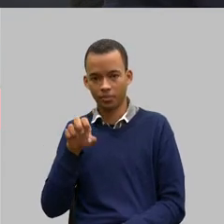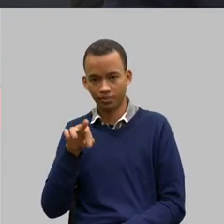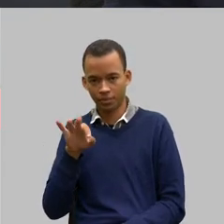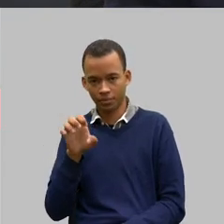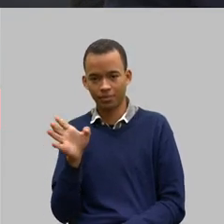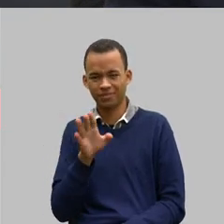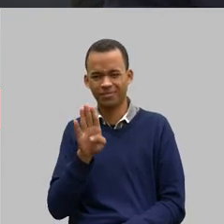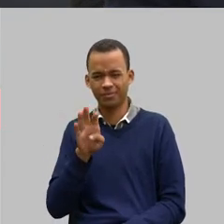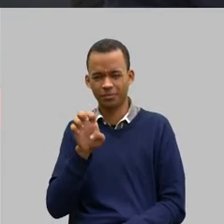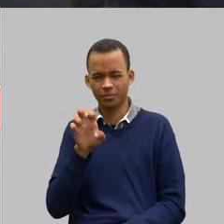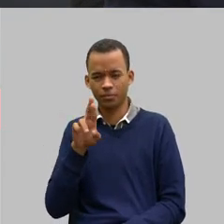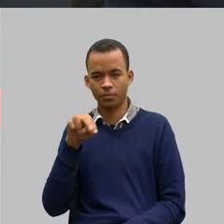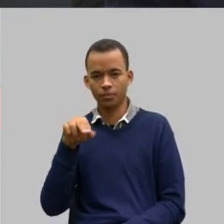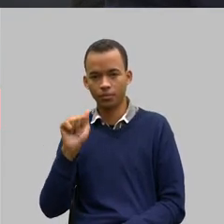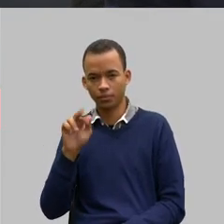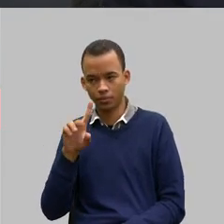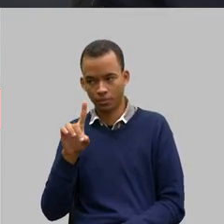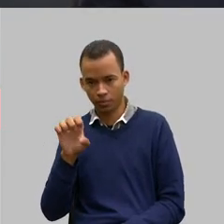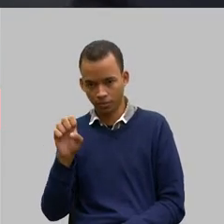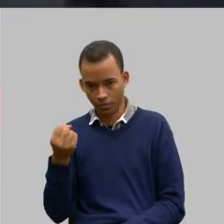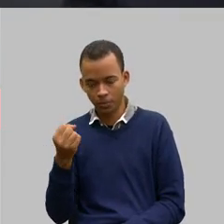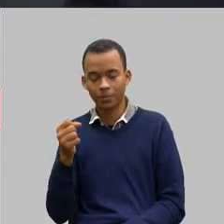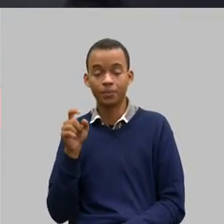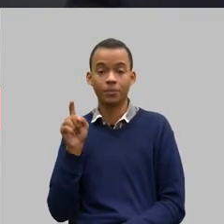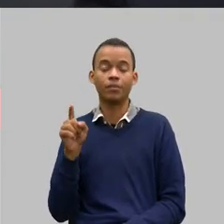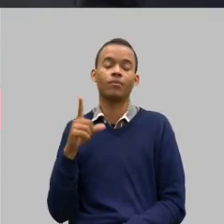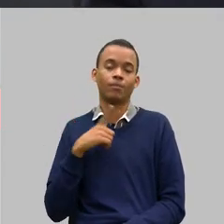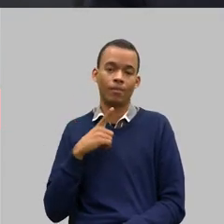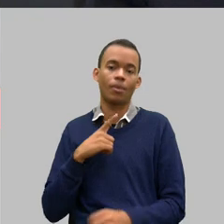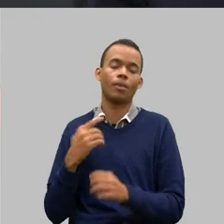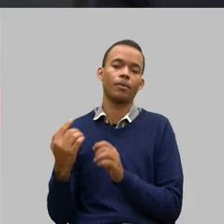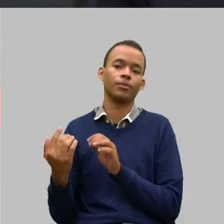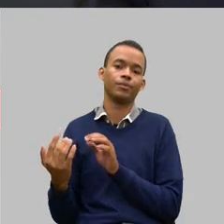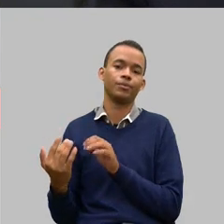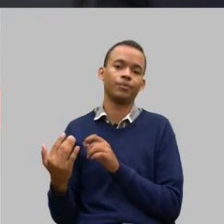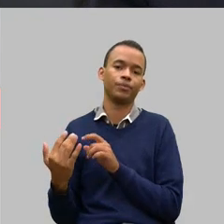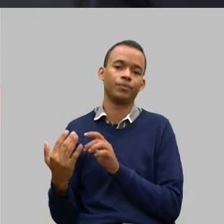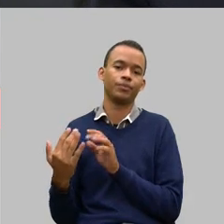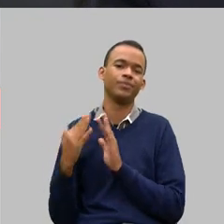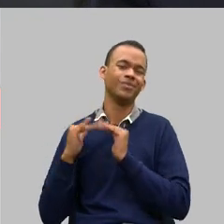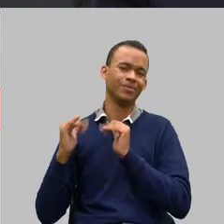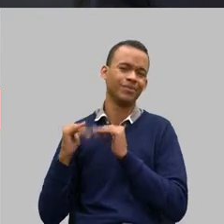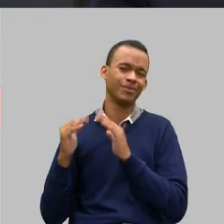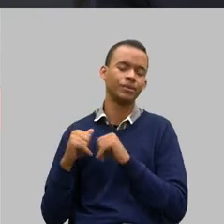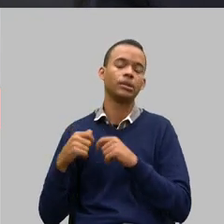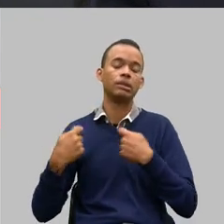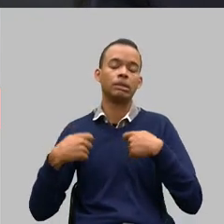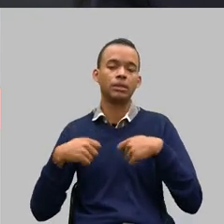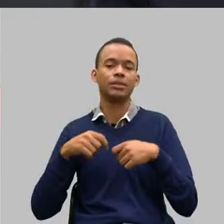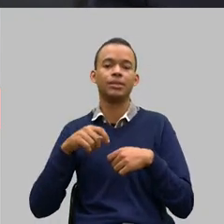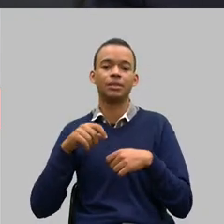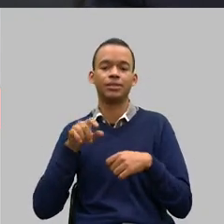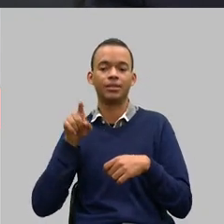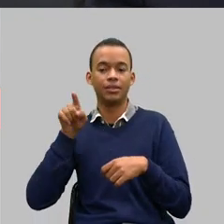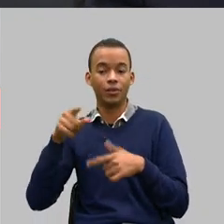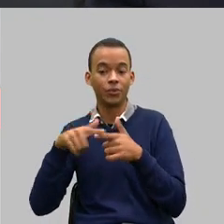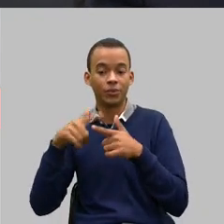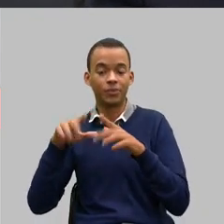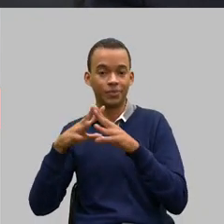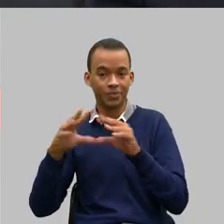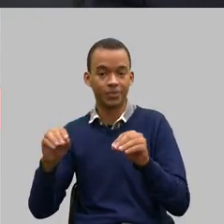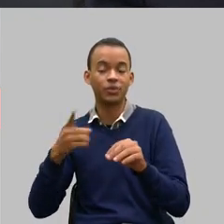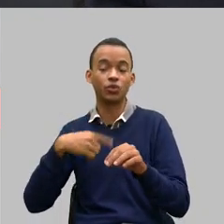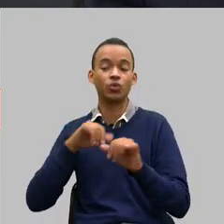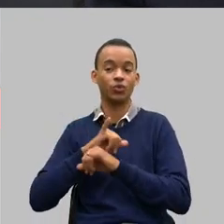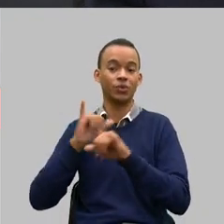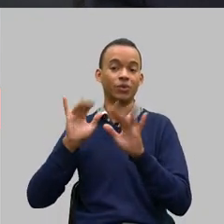parceiro e ele tem nos cobrado permanentemente para que a gente possa trazer a solução nós já levamos essa Boa Nova aí para